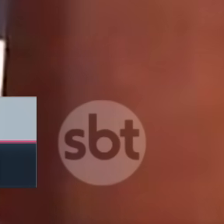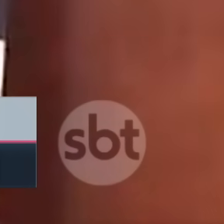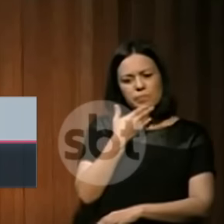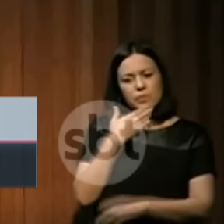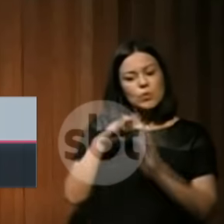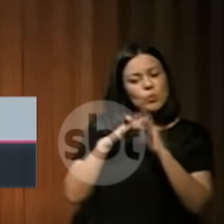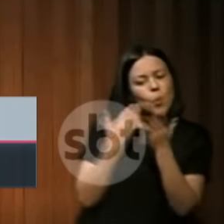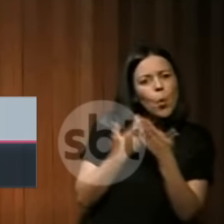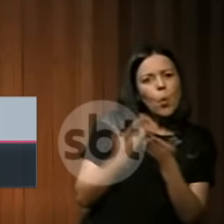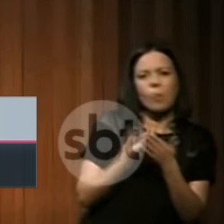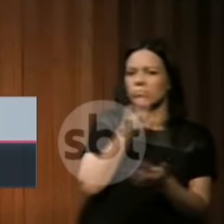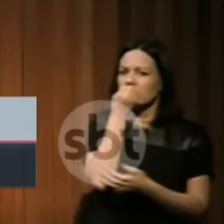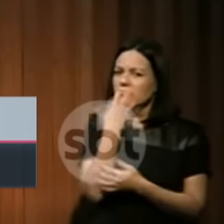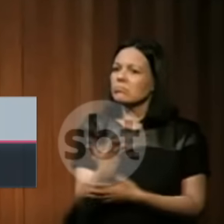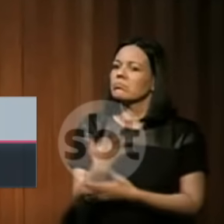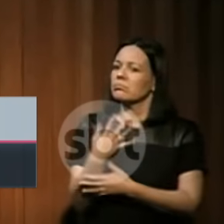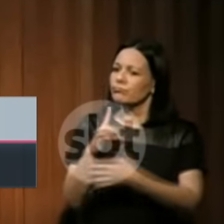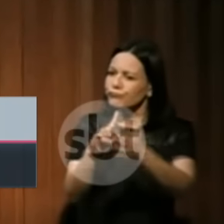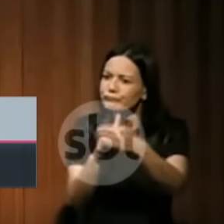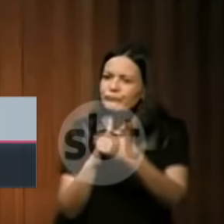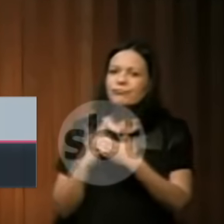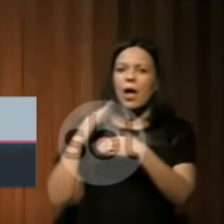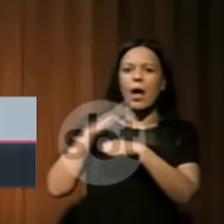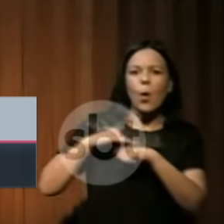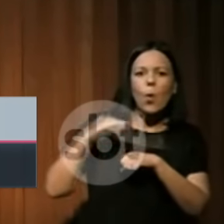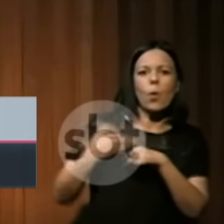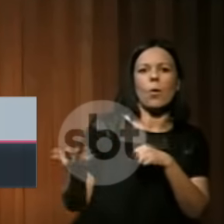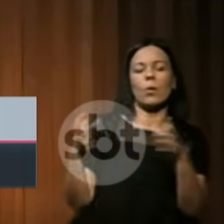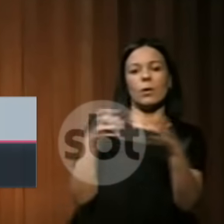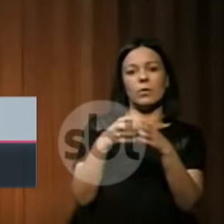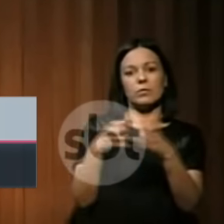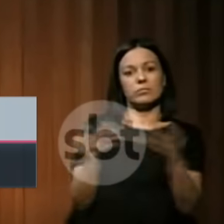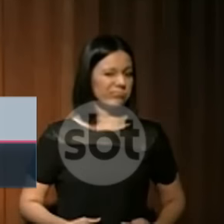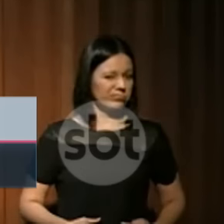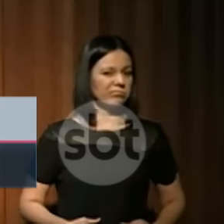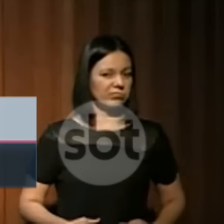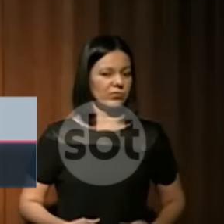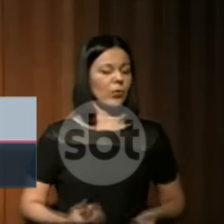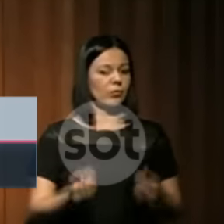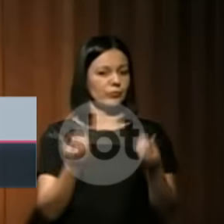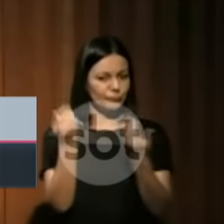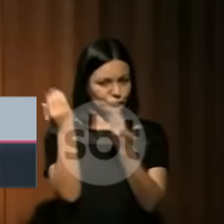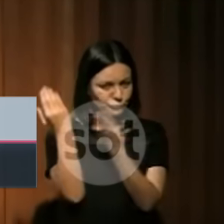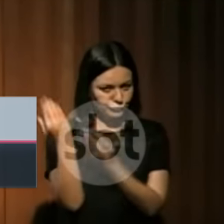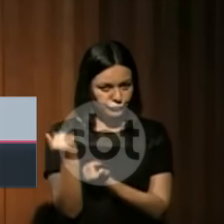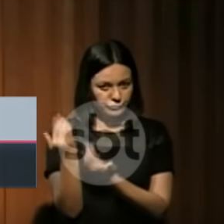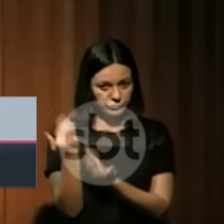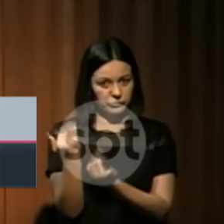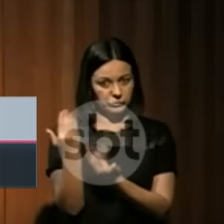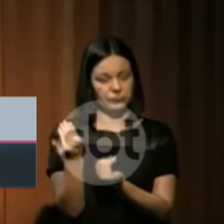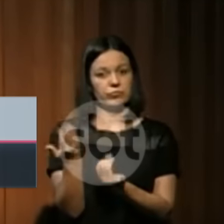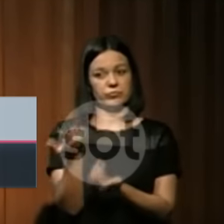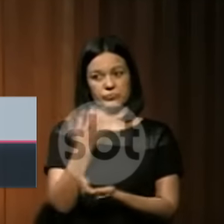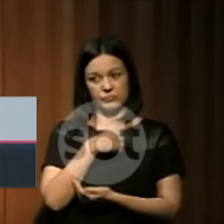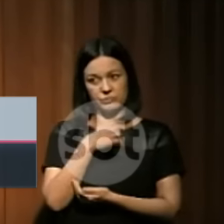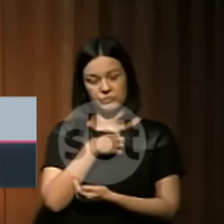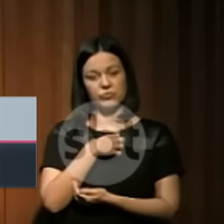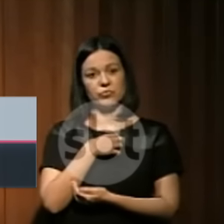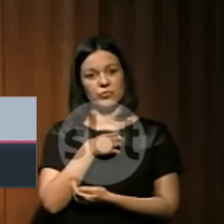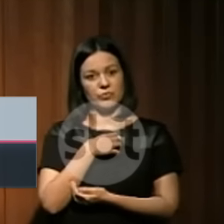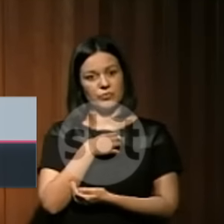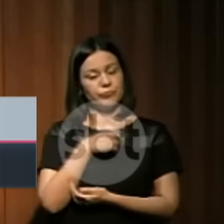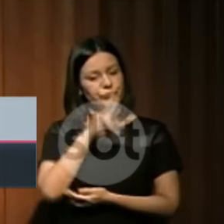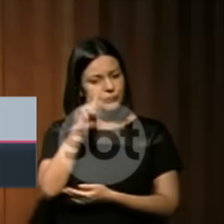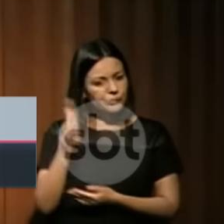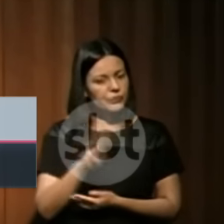investigações. Nesta terça-feira, o ministro da Educação, Camilo Santana, disse que a Unisa já foi notificada e reforçou